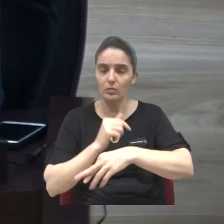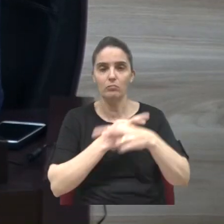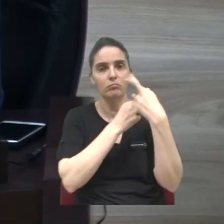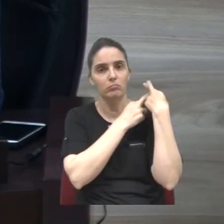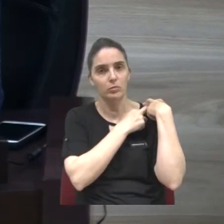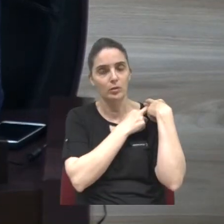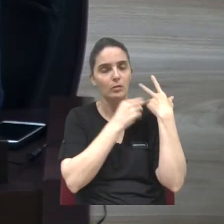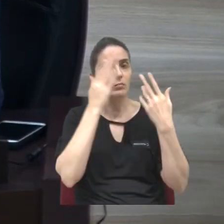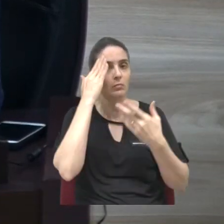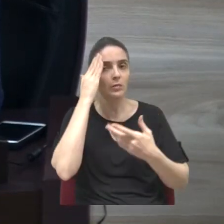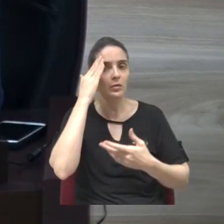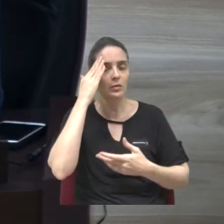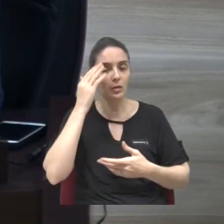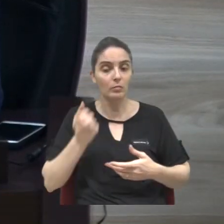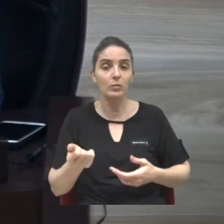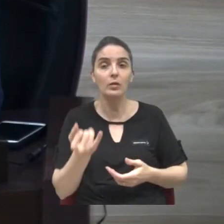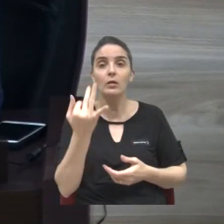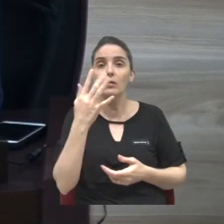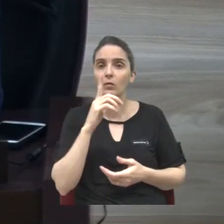que nada mais